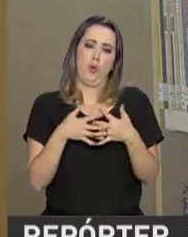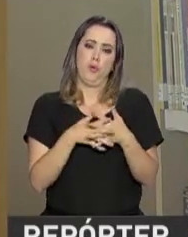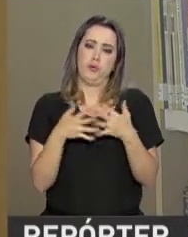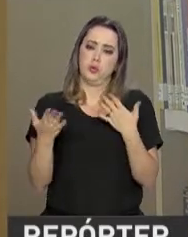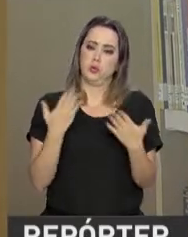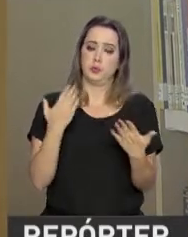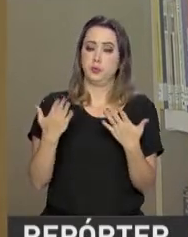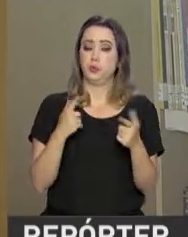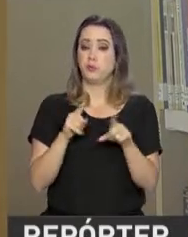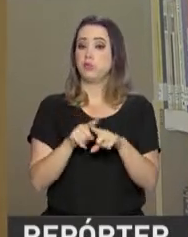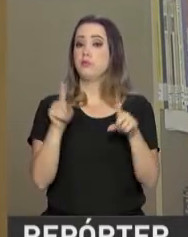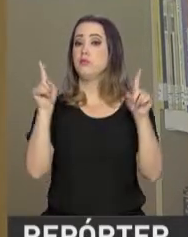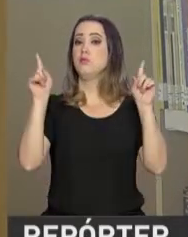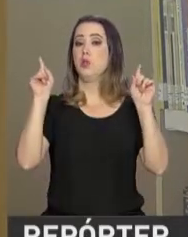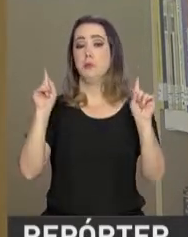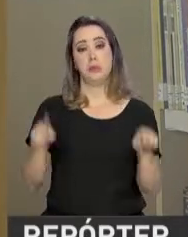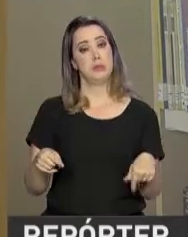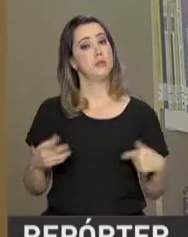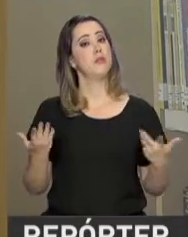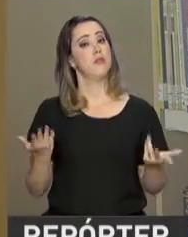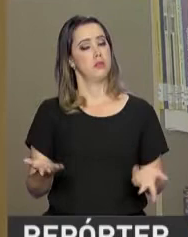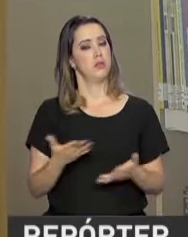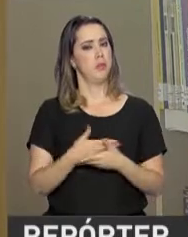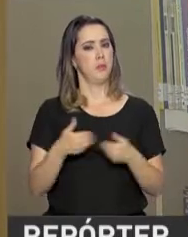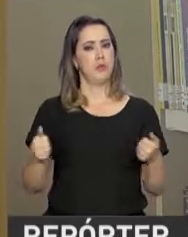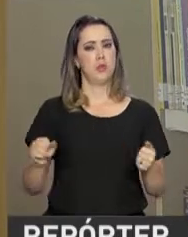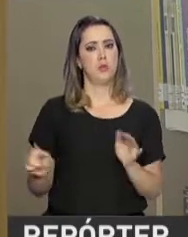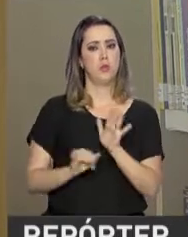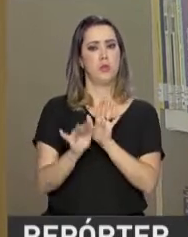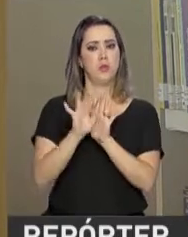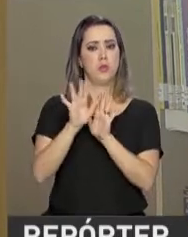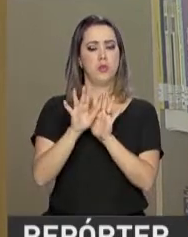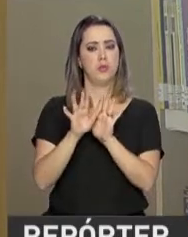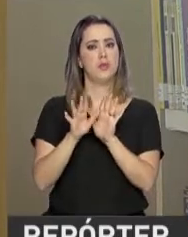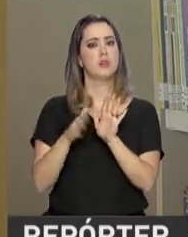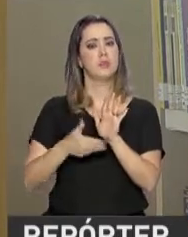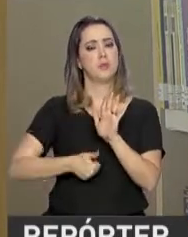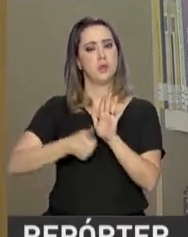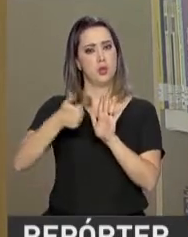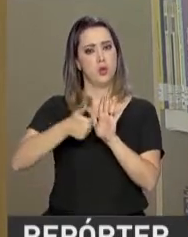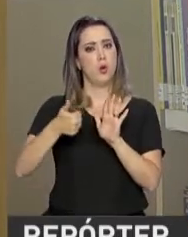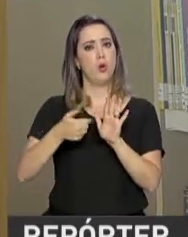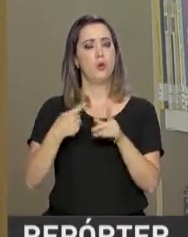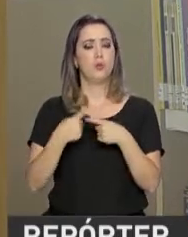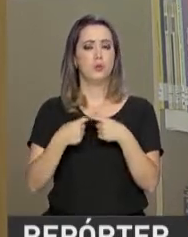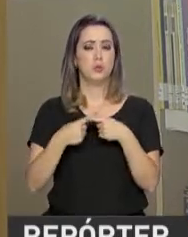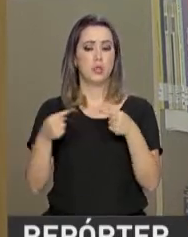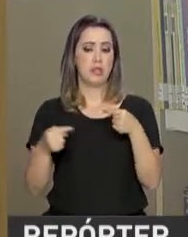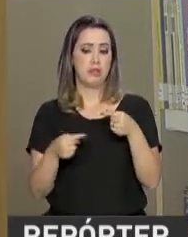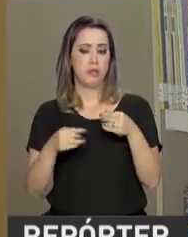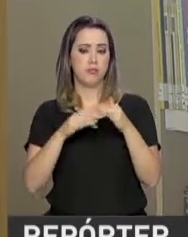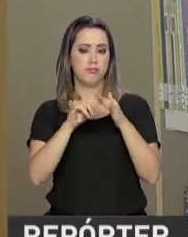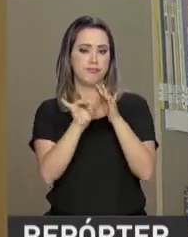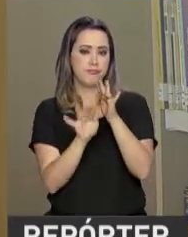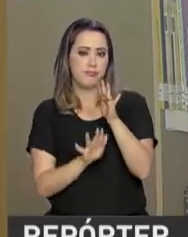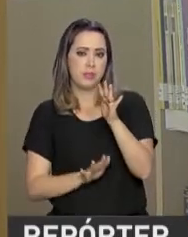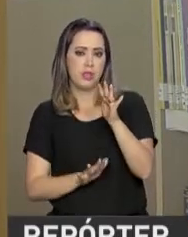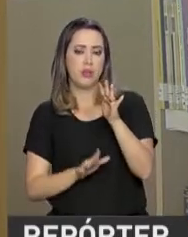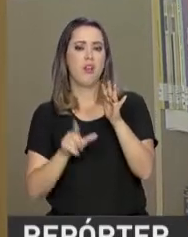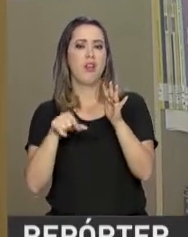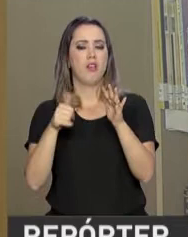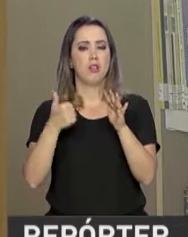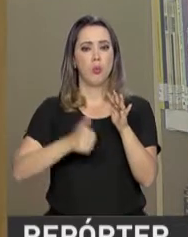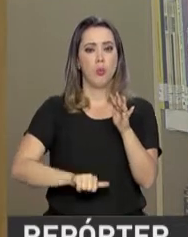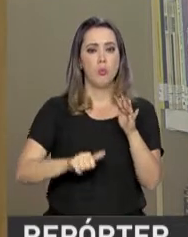análise. Mas é melhor ter inflação do que deflação. E inflação baixa é o que todos perseguem. No mundo